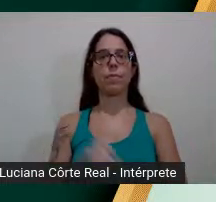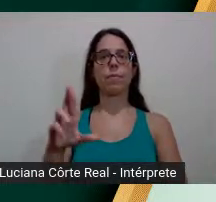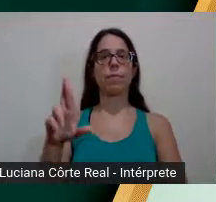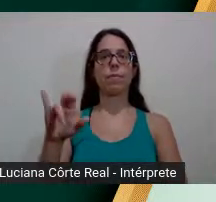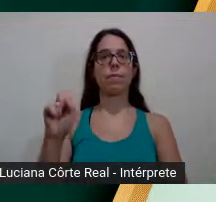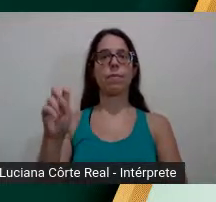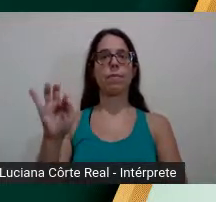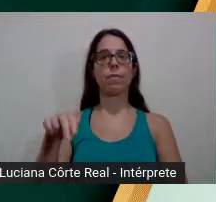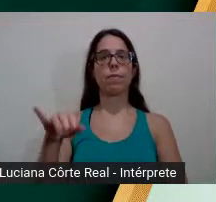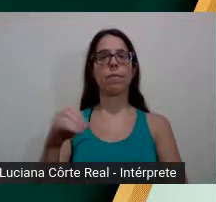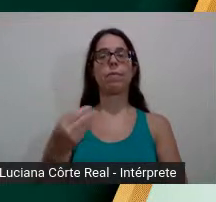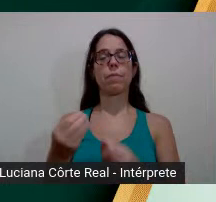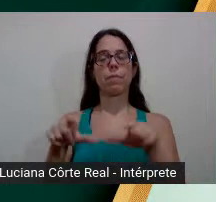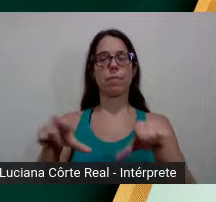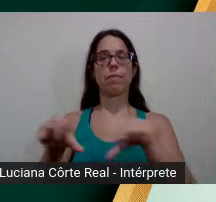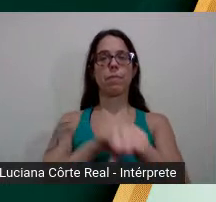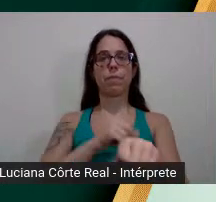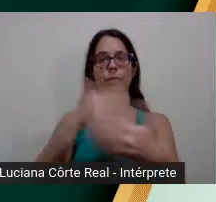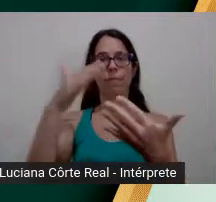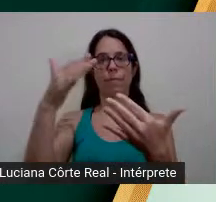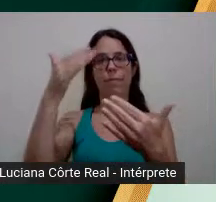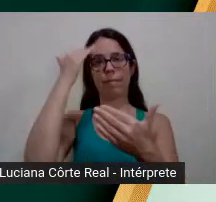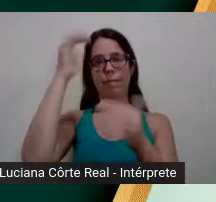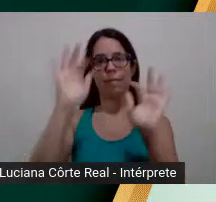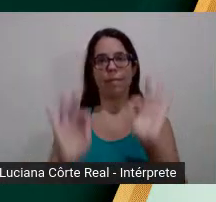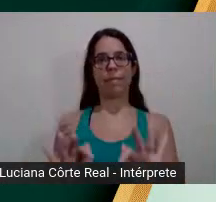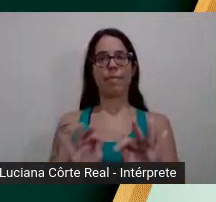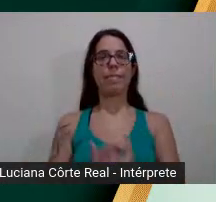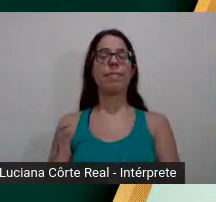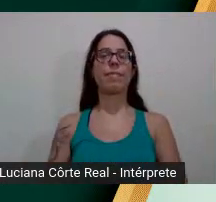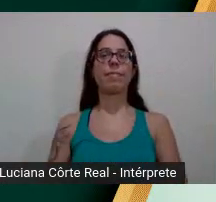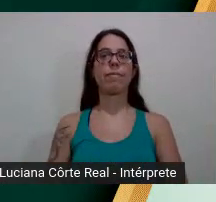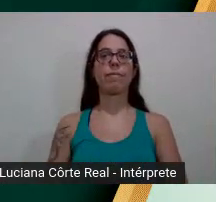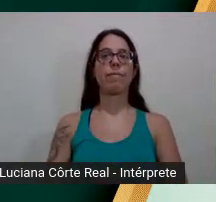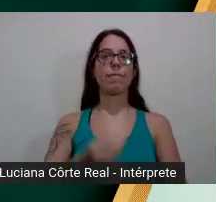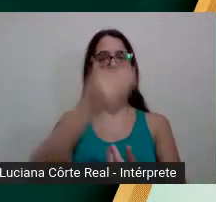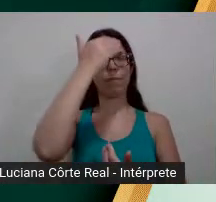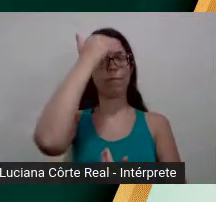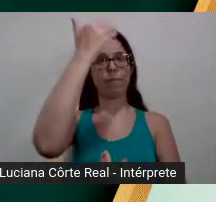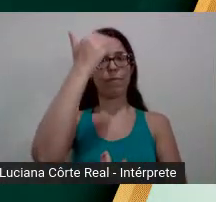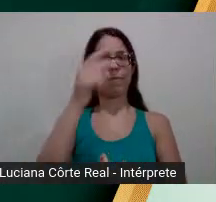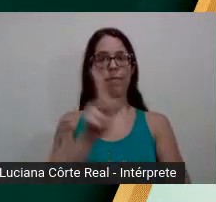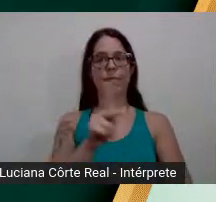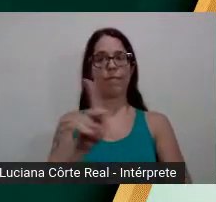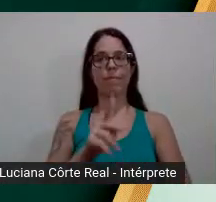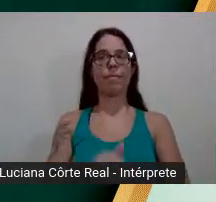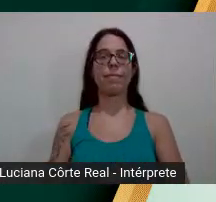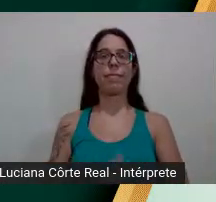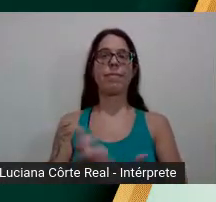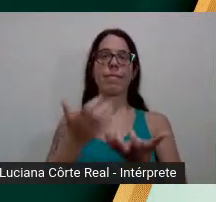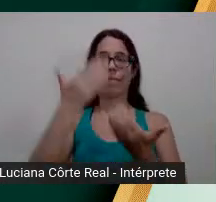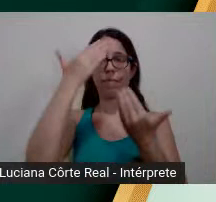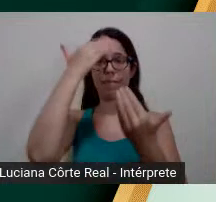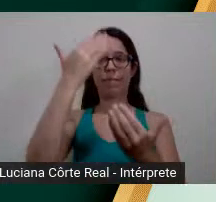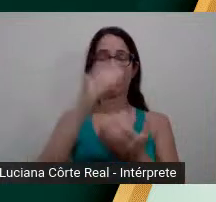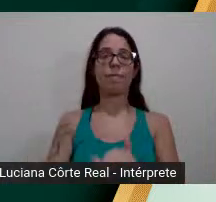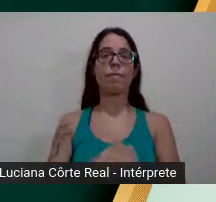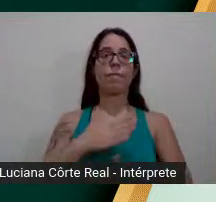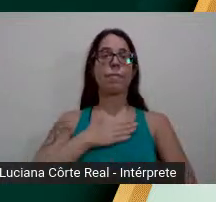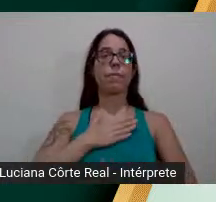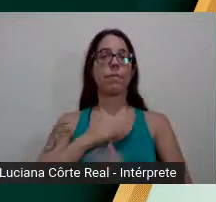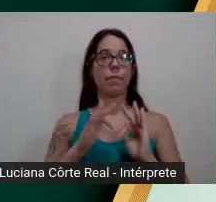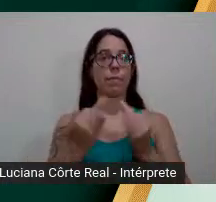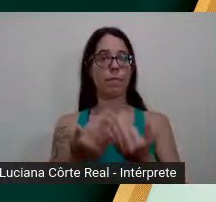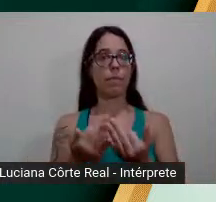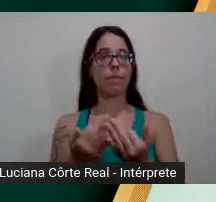Cristiano, confiro-te o grau. Parabéns, sucesso, felicidades. Muito obrigado, professor. Quero agradecer à minha família por